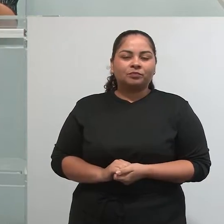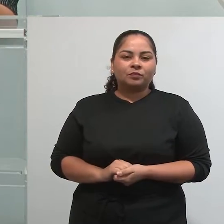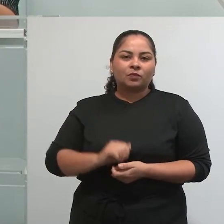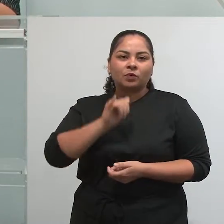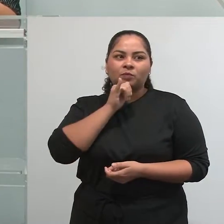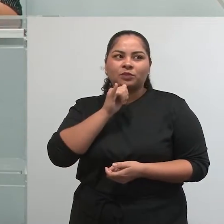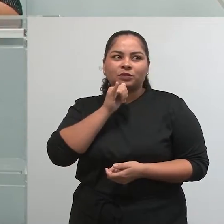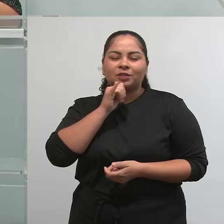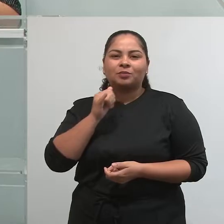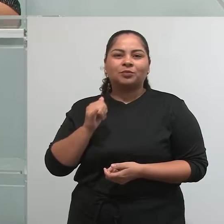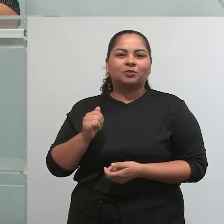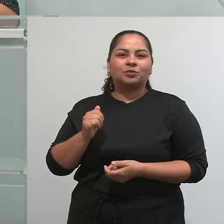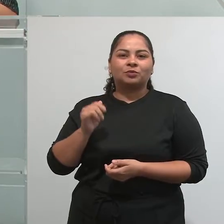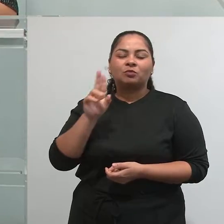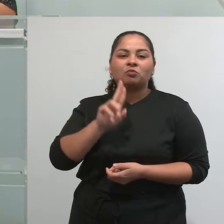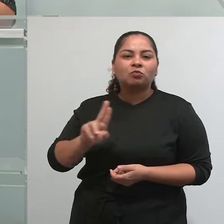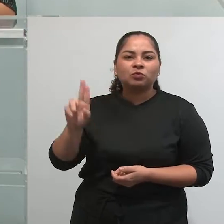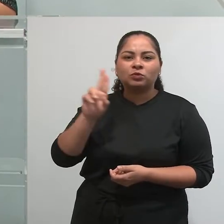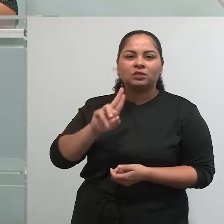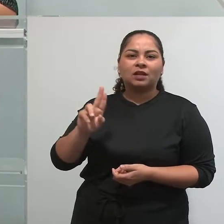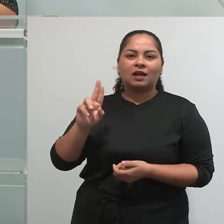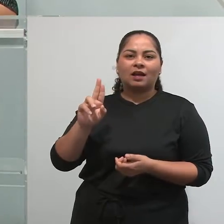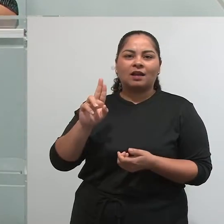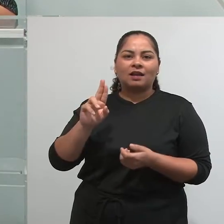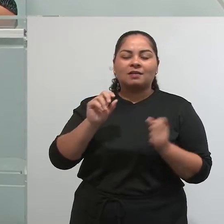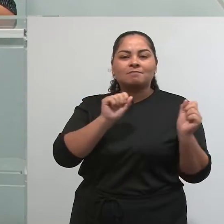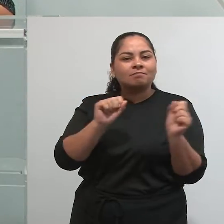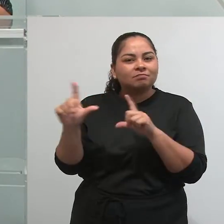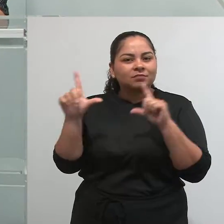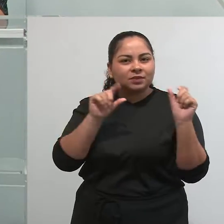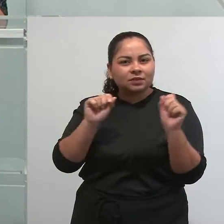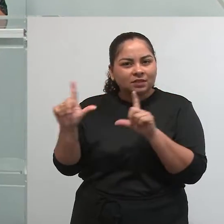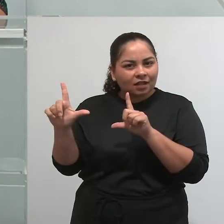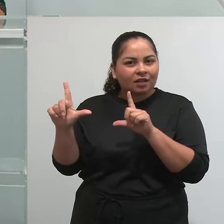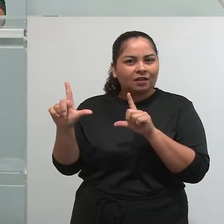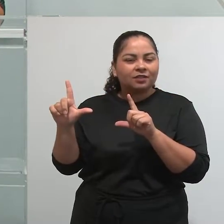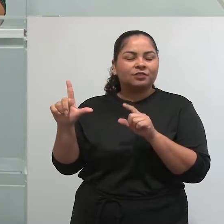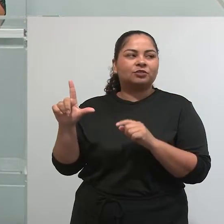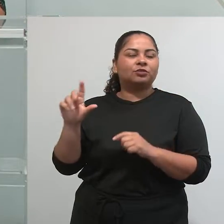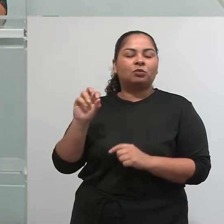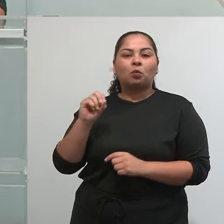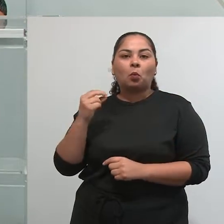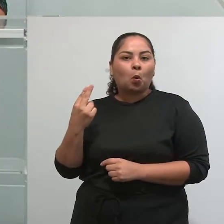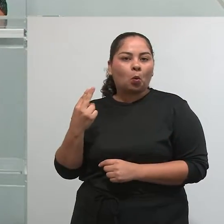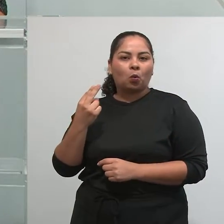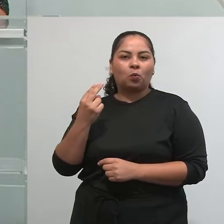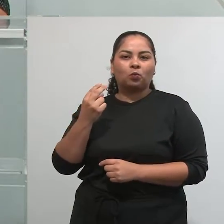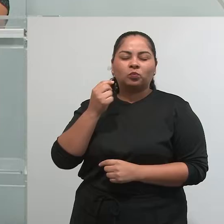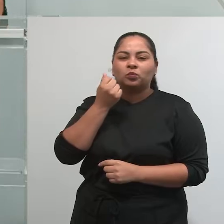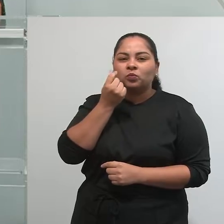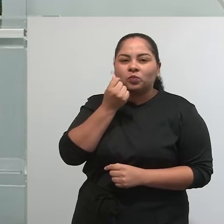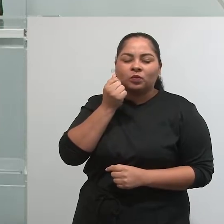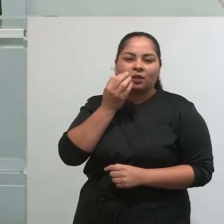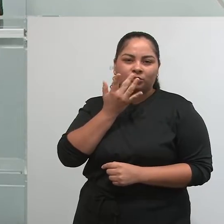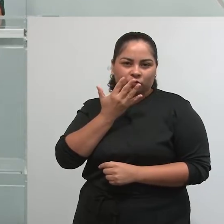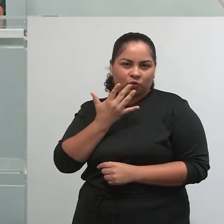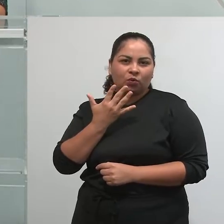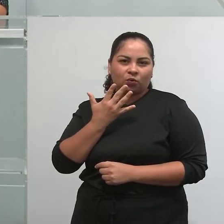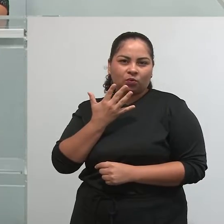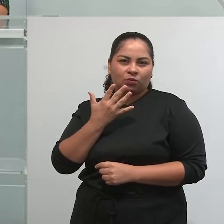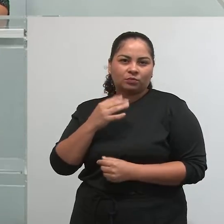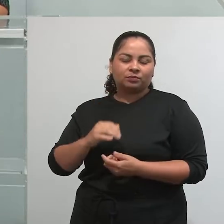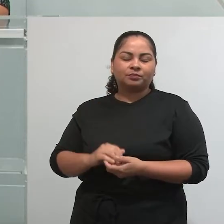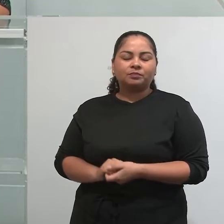de cor, eu vou usar livros, eu vou usar slide, computador. Também entra como